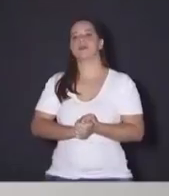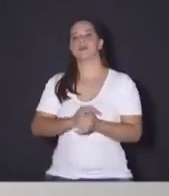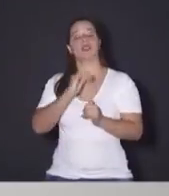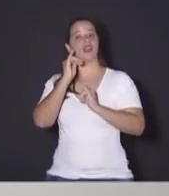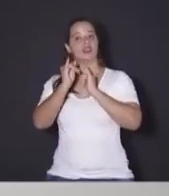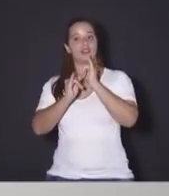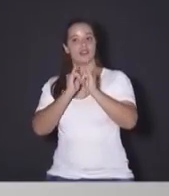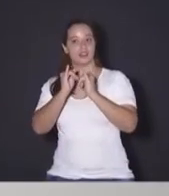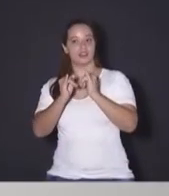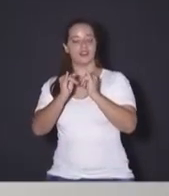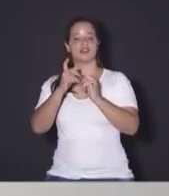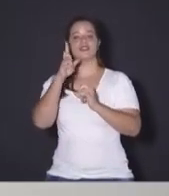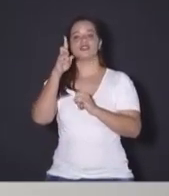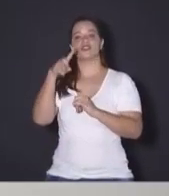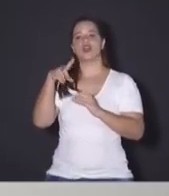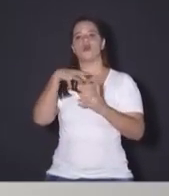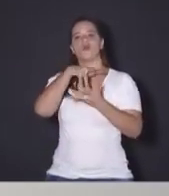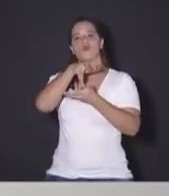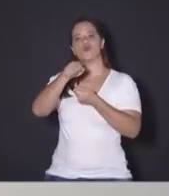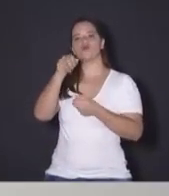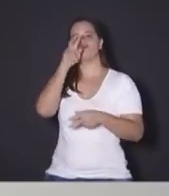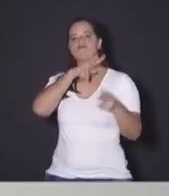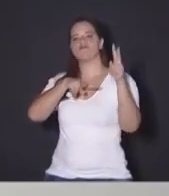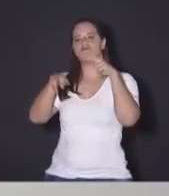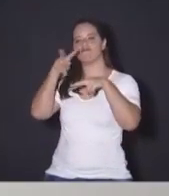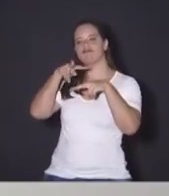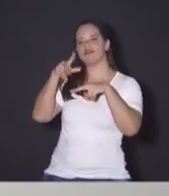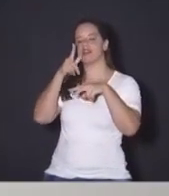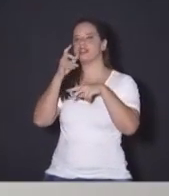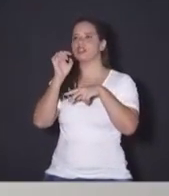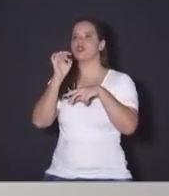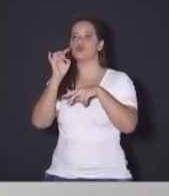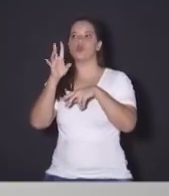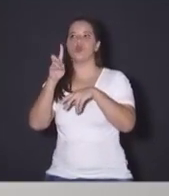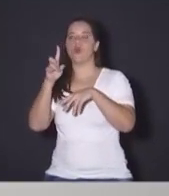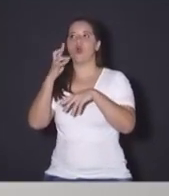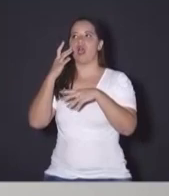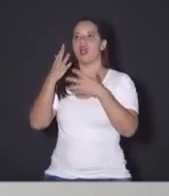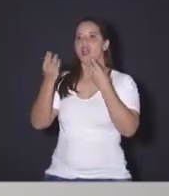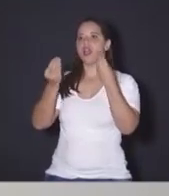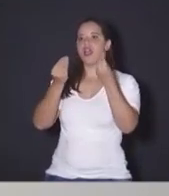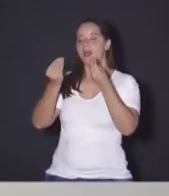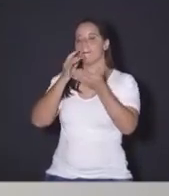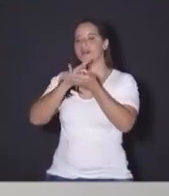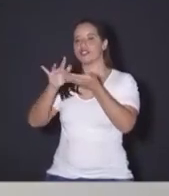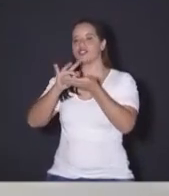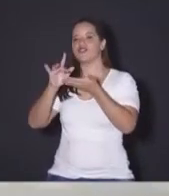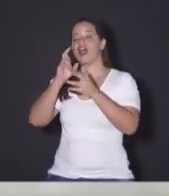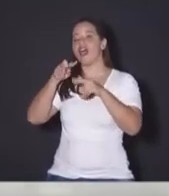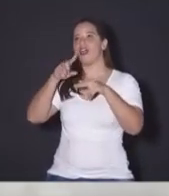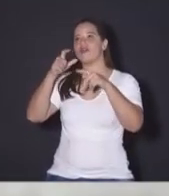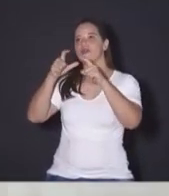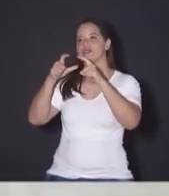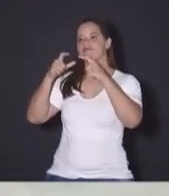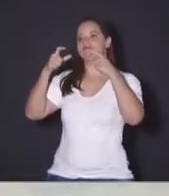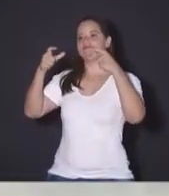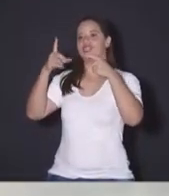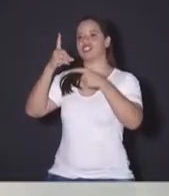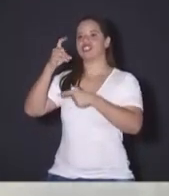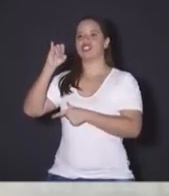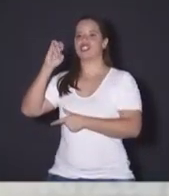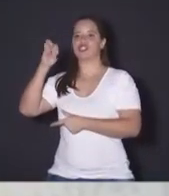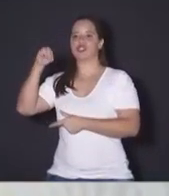internet é um mundo virtual é uma diminuição é um mundo virtual é uma dimensão do nosso mundo